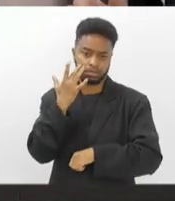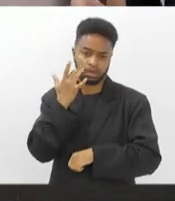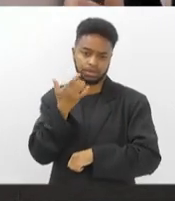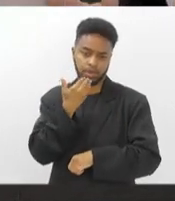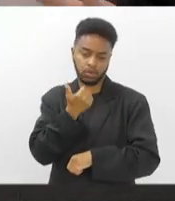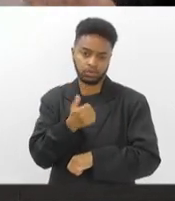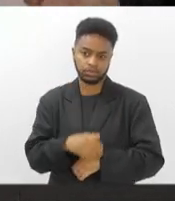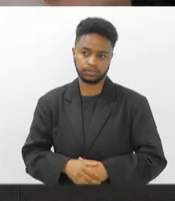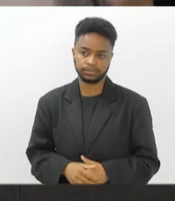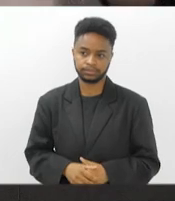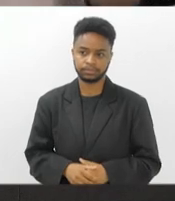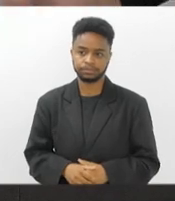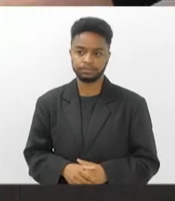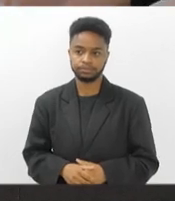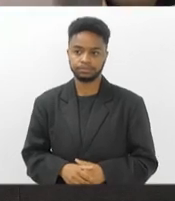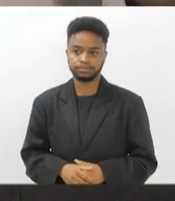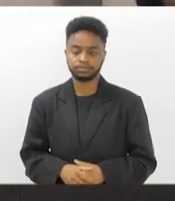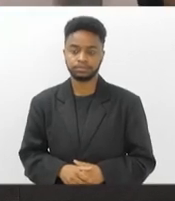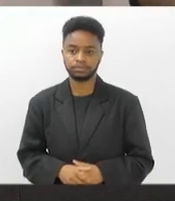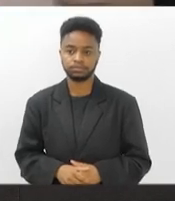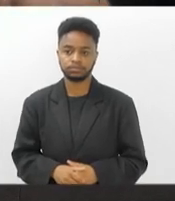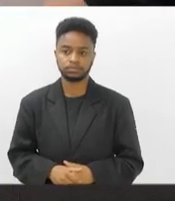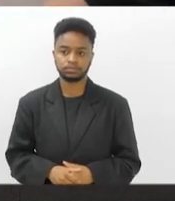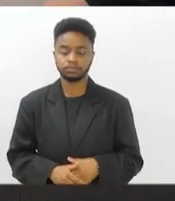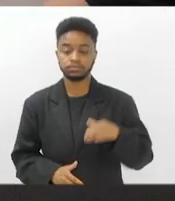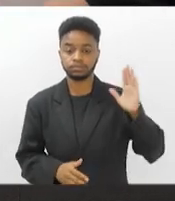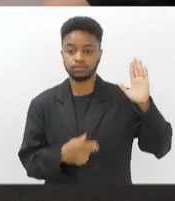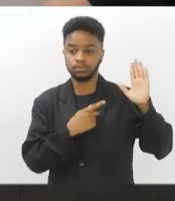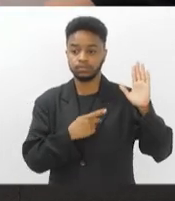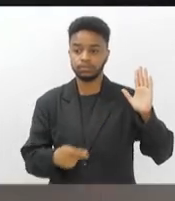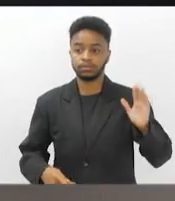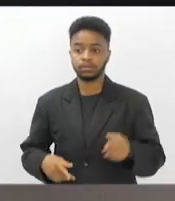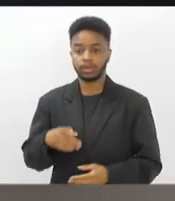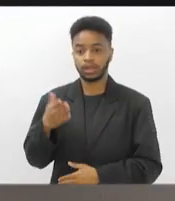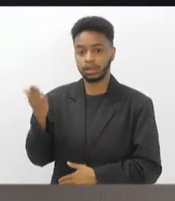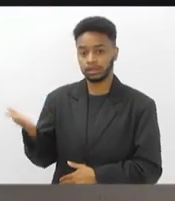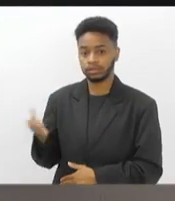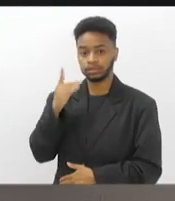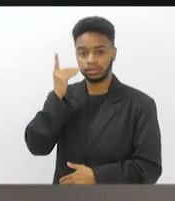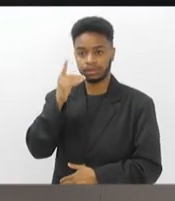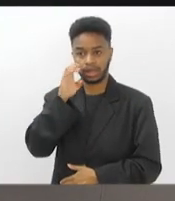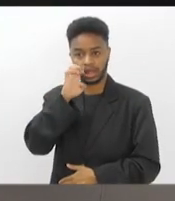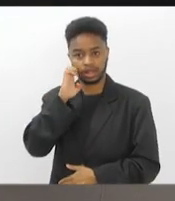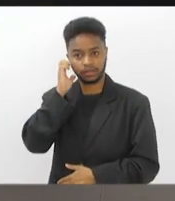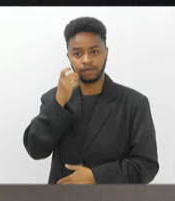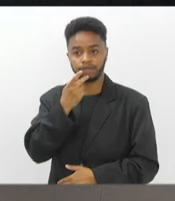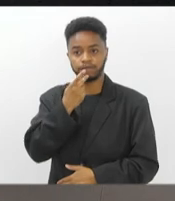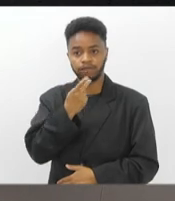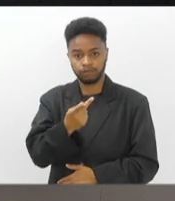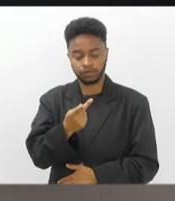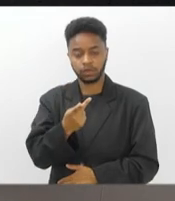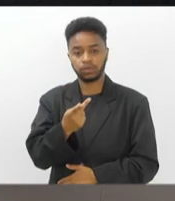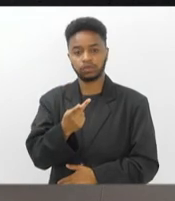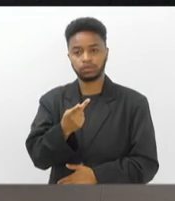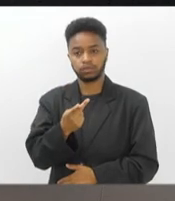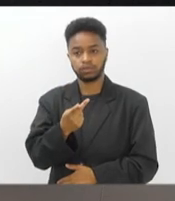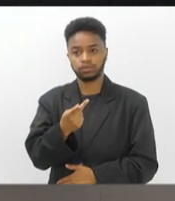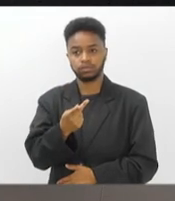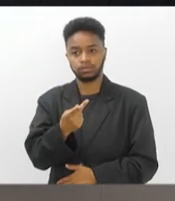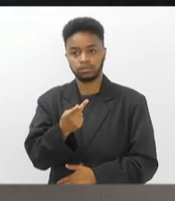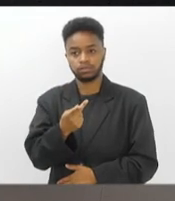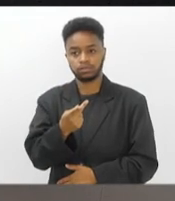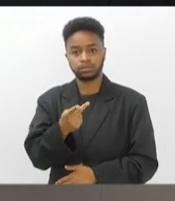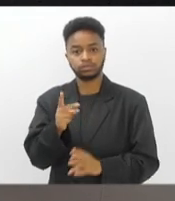ideal senhor presidente a deputada Élica falou aí tinha falado até